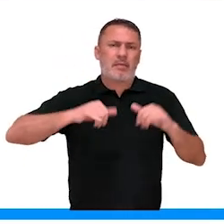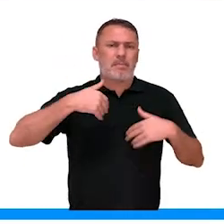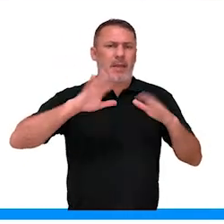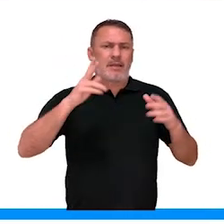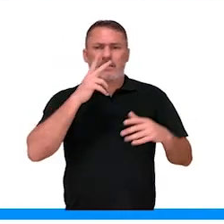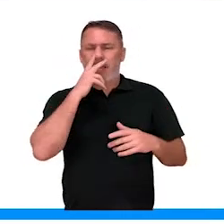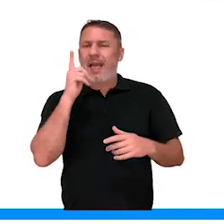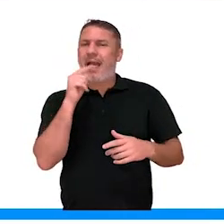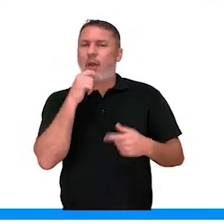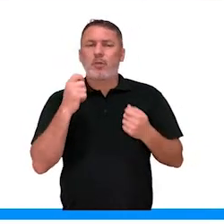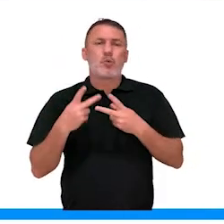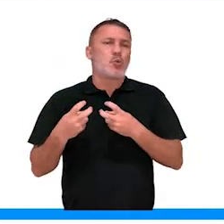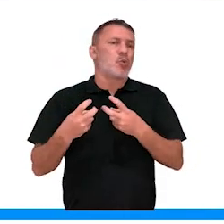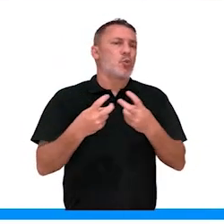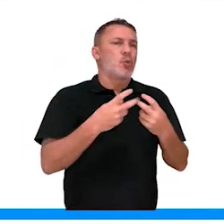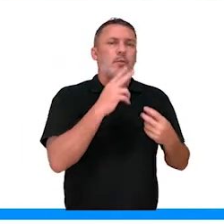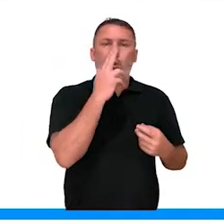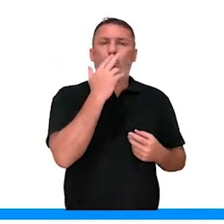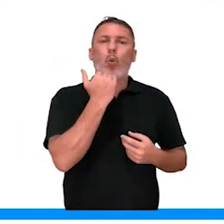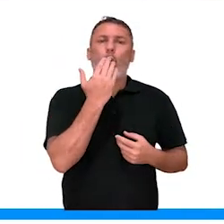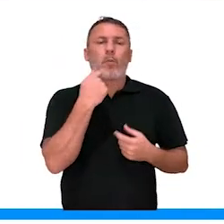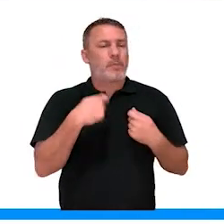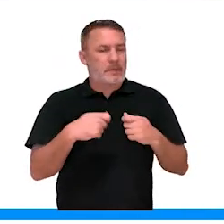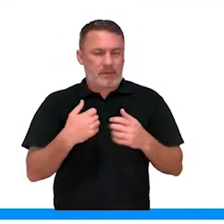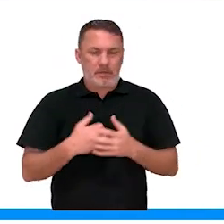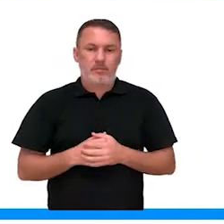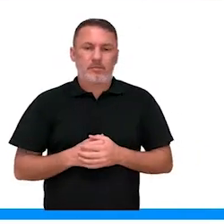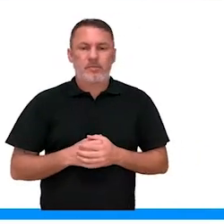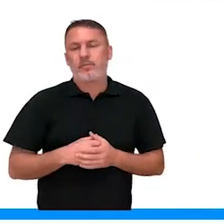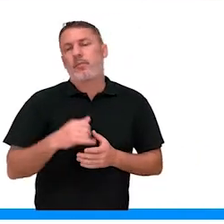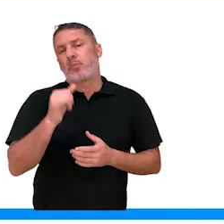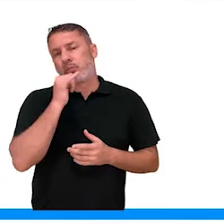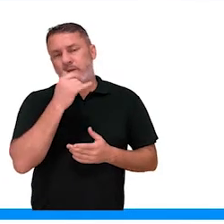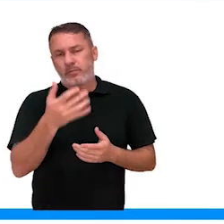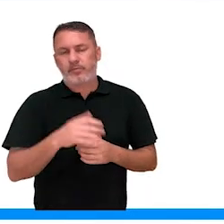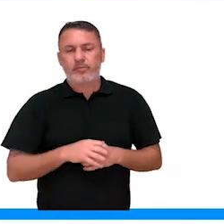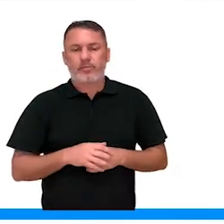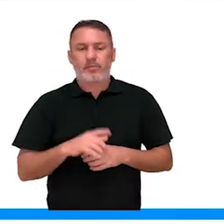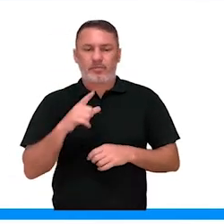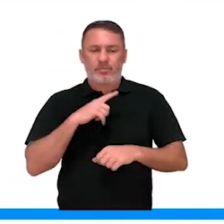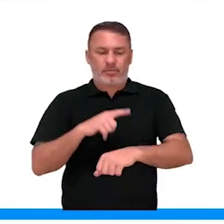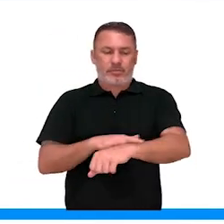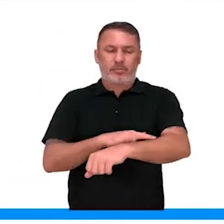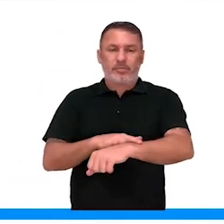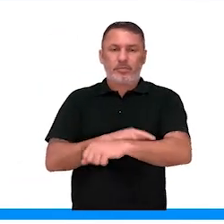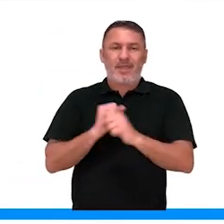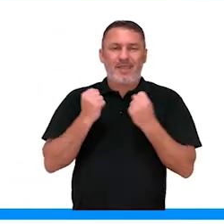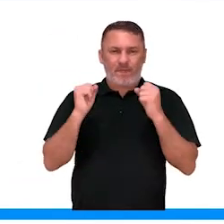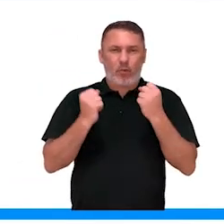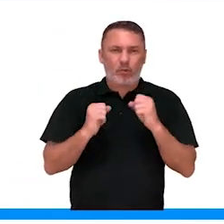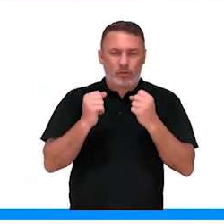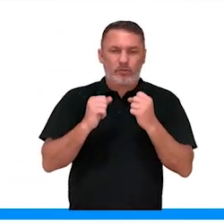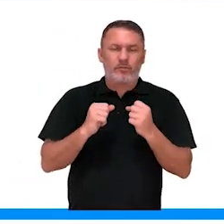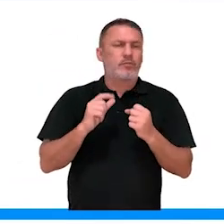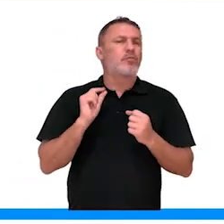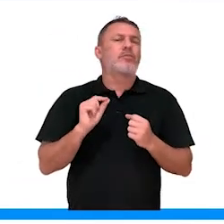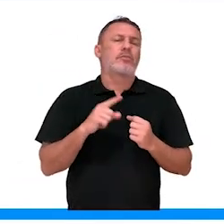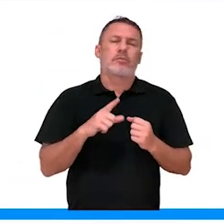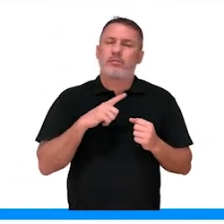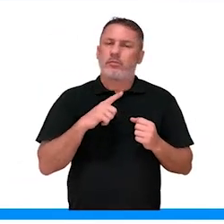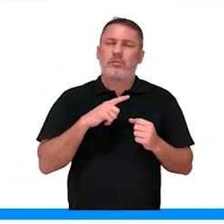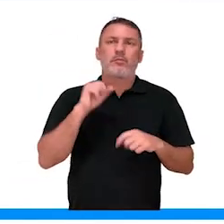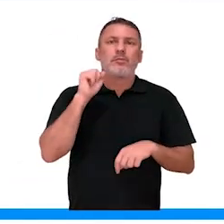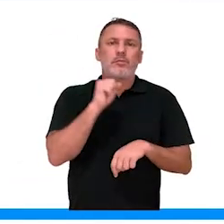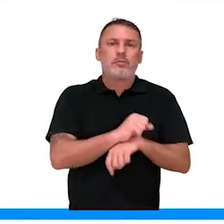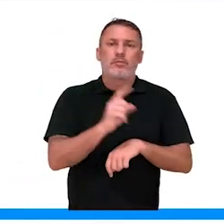mais necessidade de água ele terá. Então, por exemplo, o nosso tecido nervoso, ele é um tecido que está em